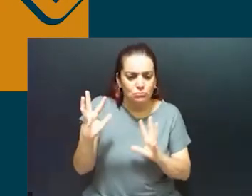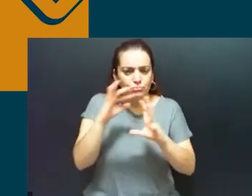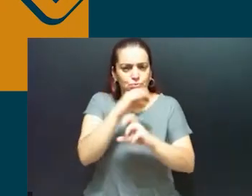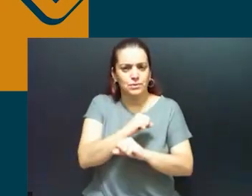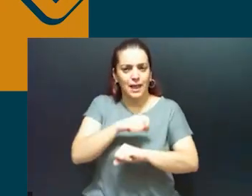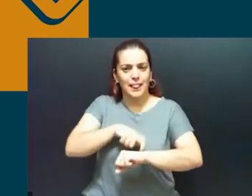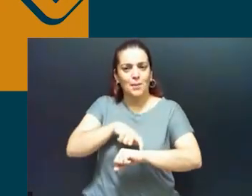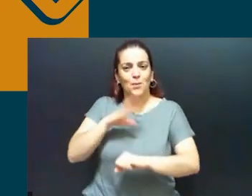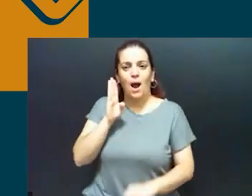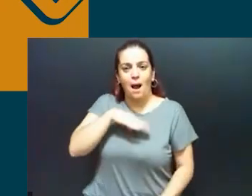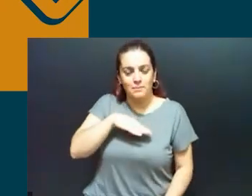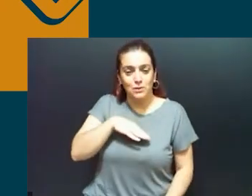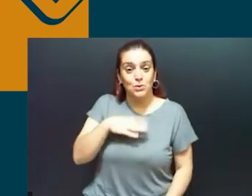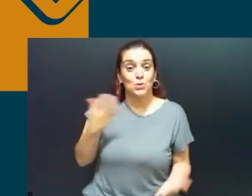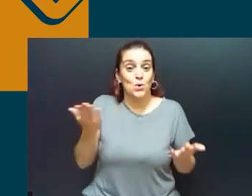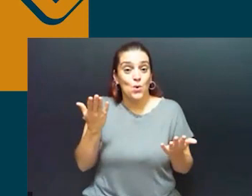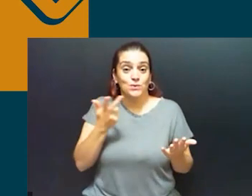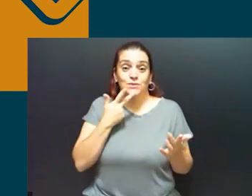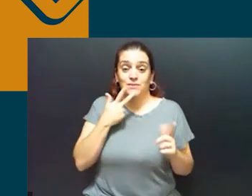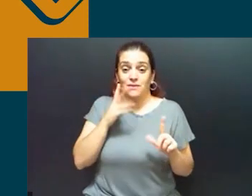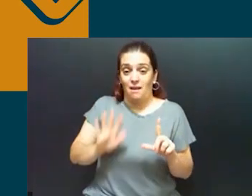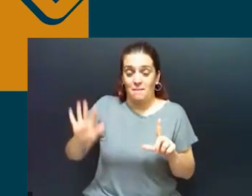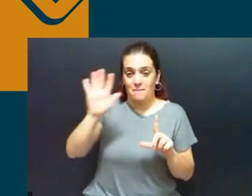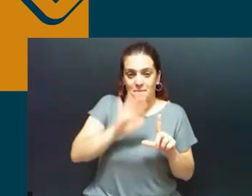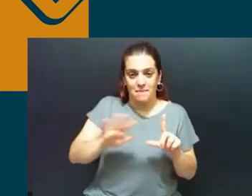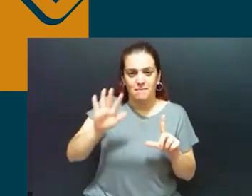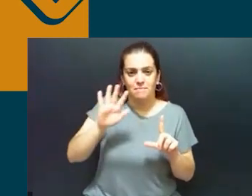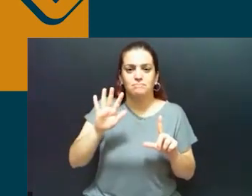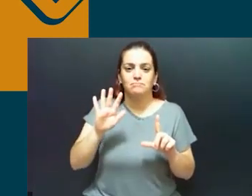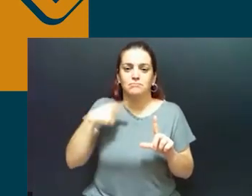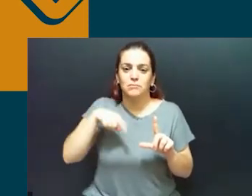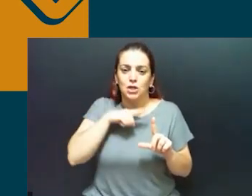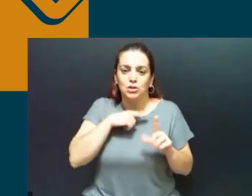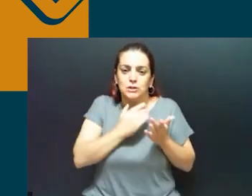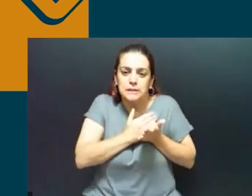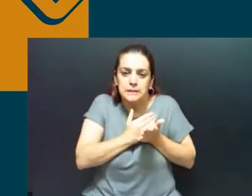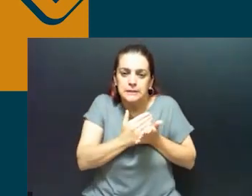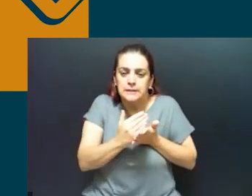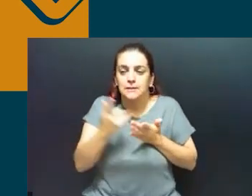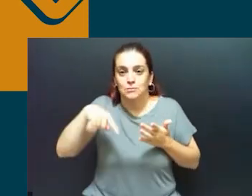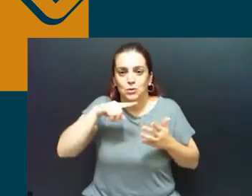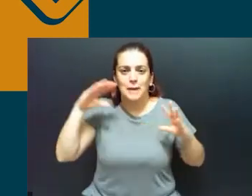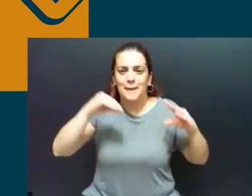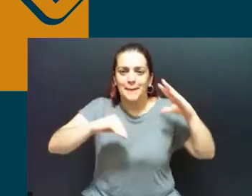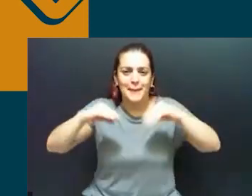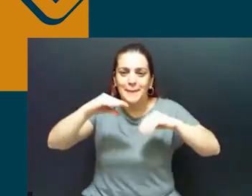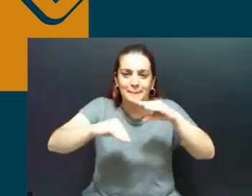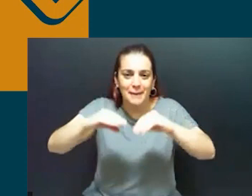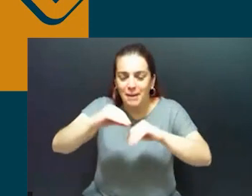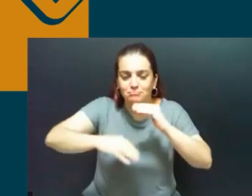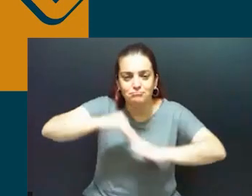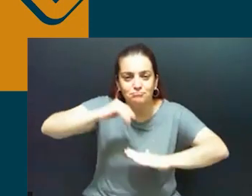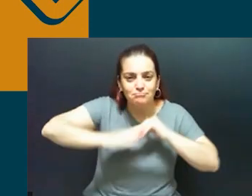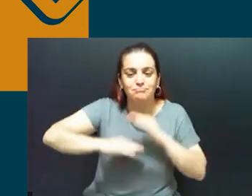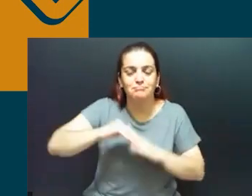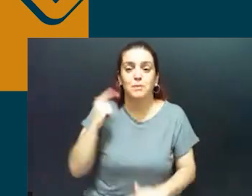Hoje a gente vai estar falando aqui numa plataforma que construímos do zero, há muitas mãos com a nossa cliente, que